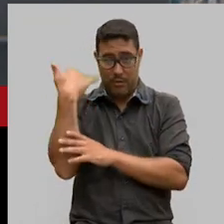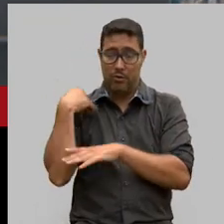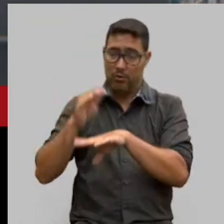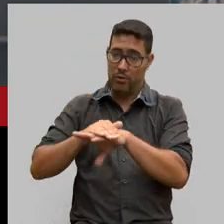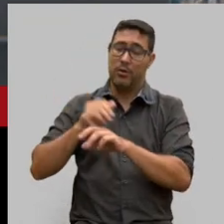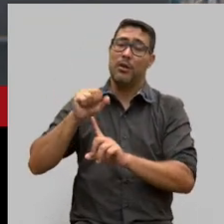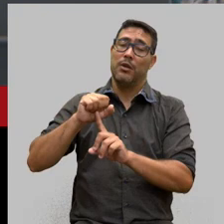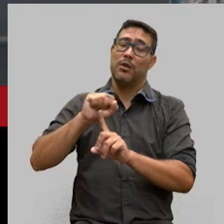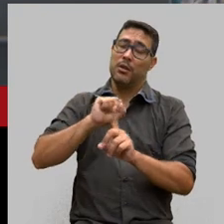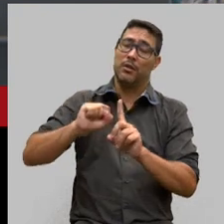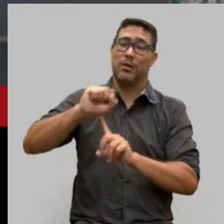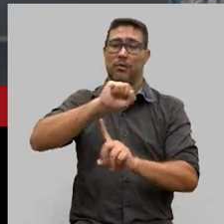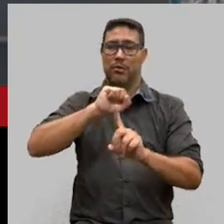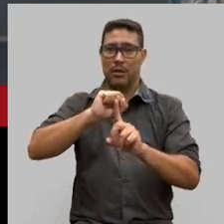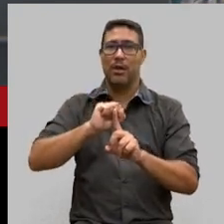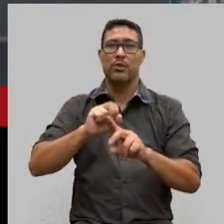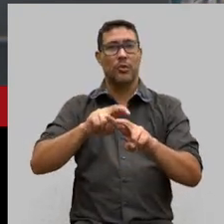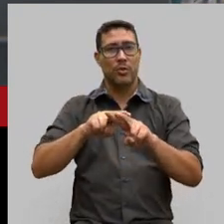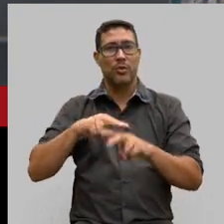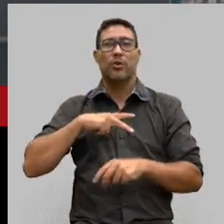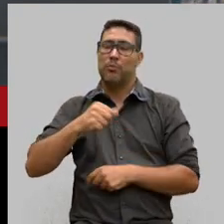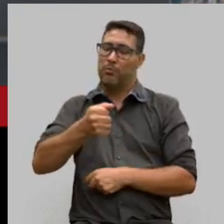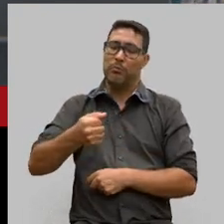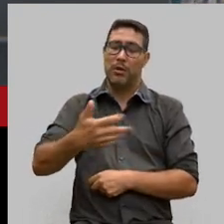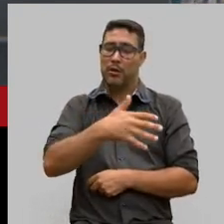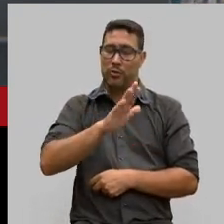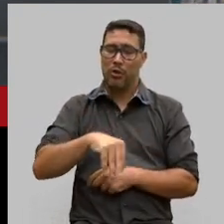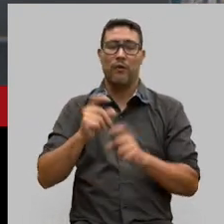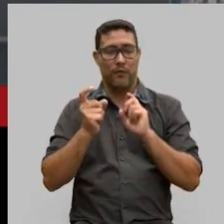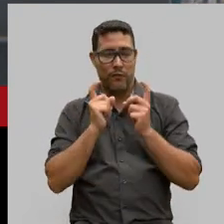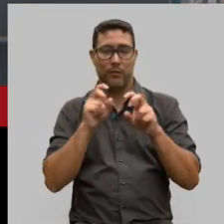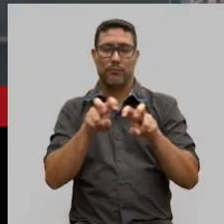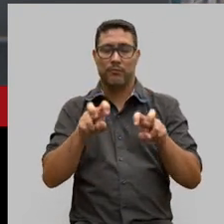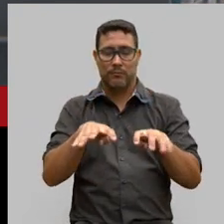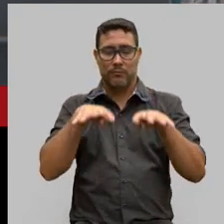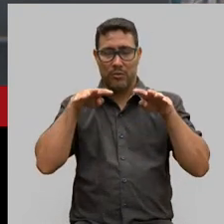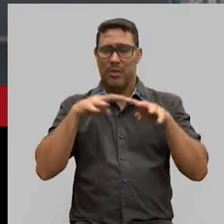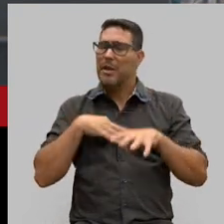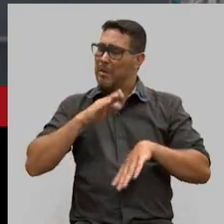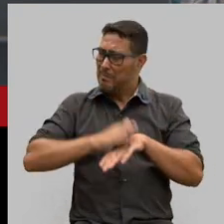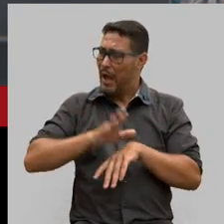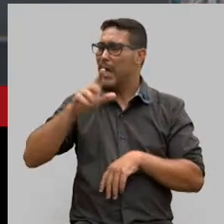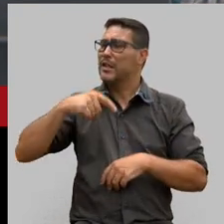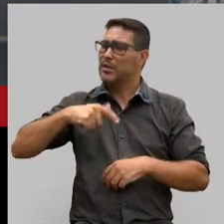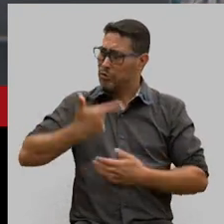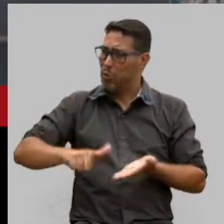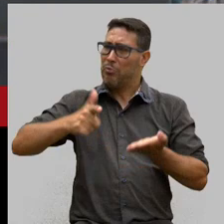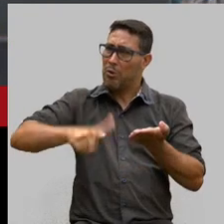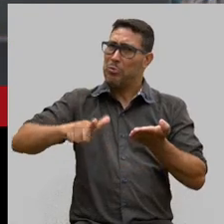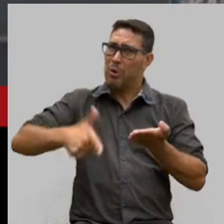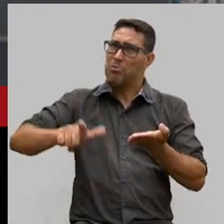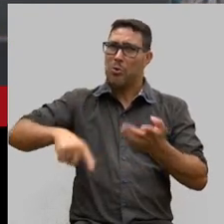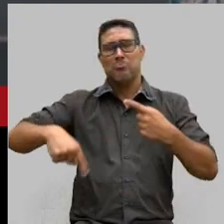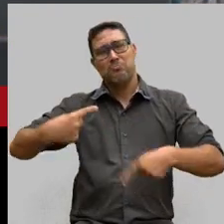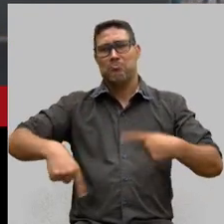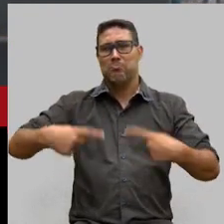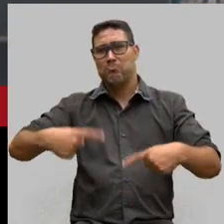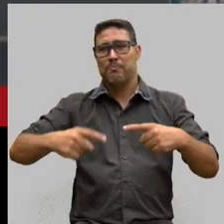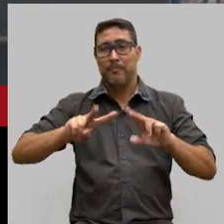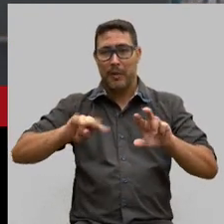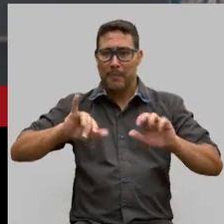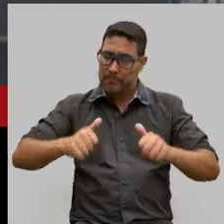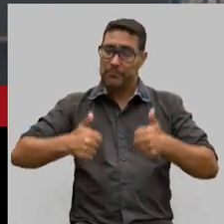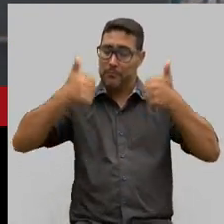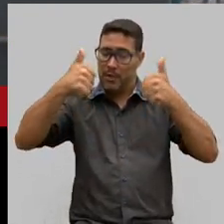uma nova audiência pública e quanto mais nós debatermos quanto mais audiências tiverem melhor para esse